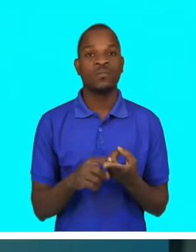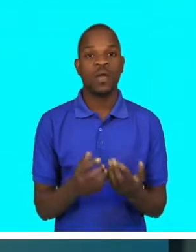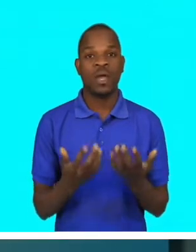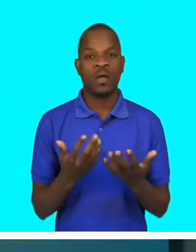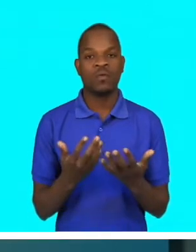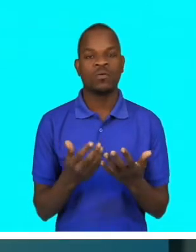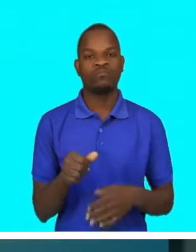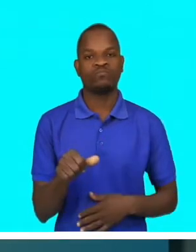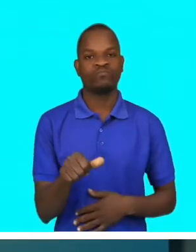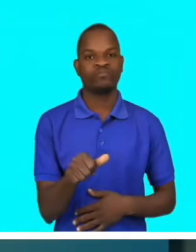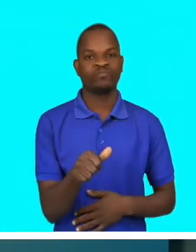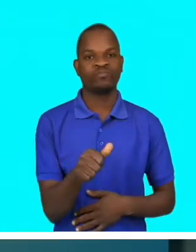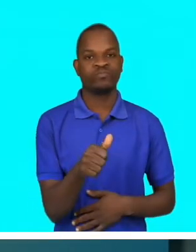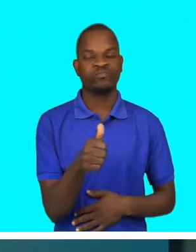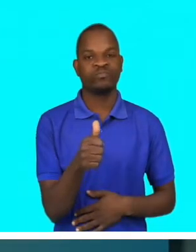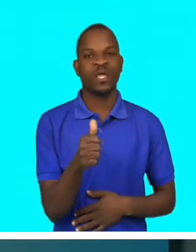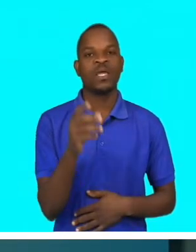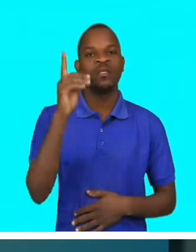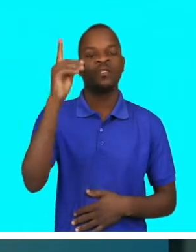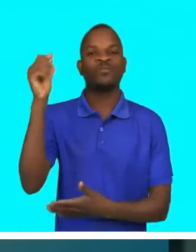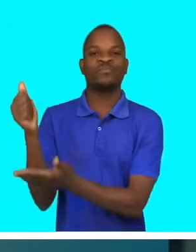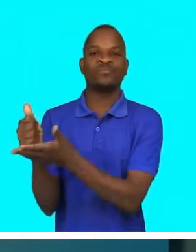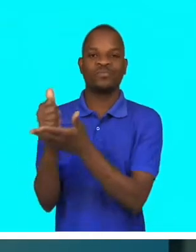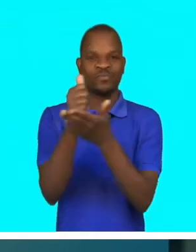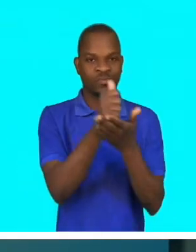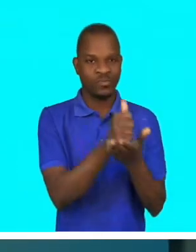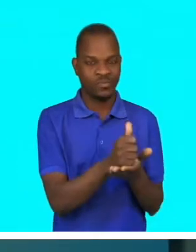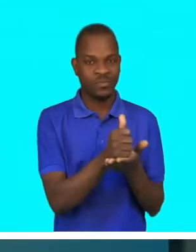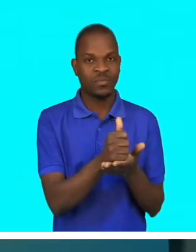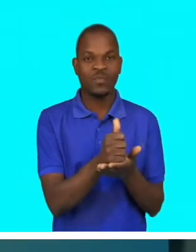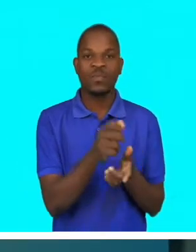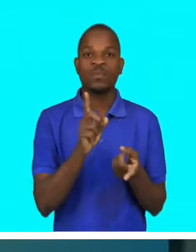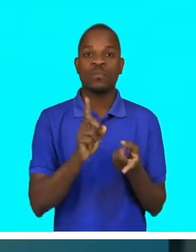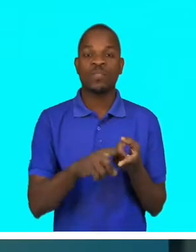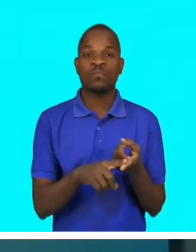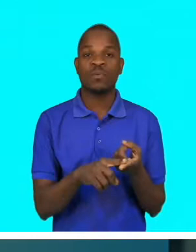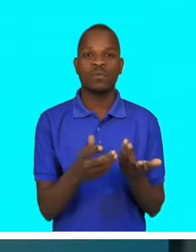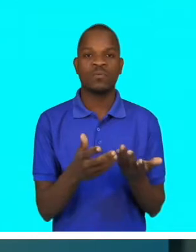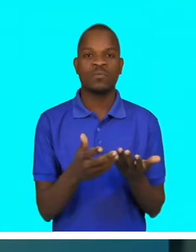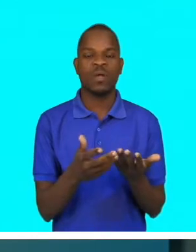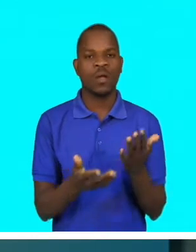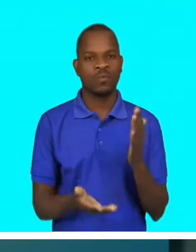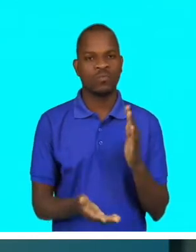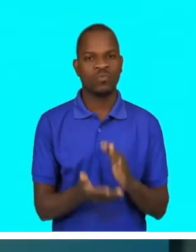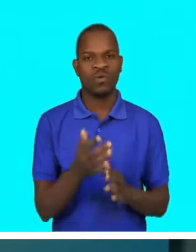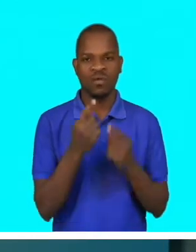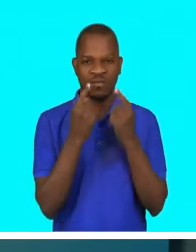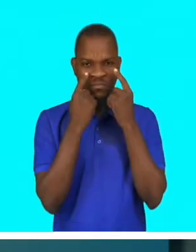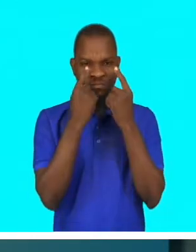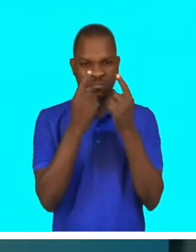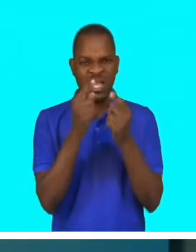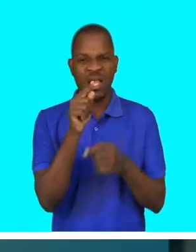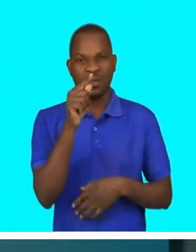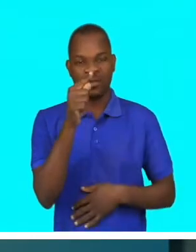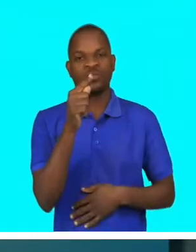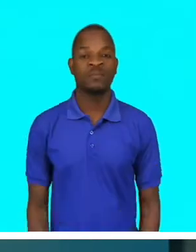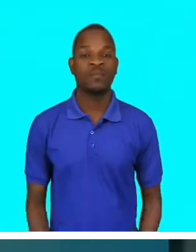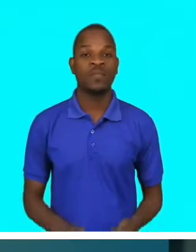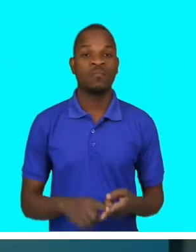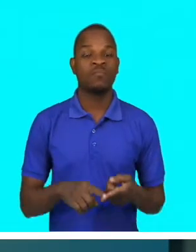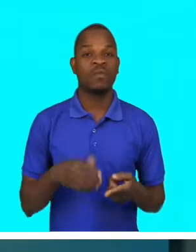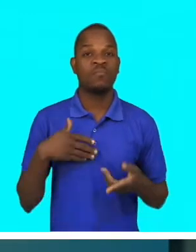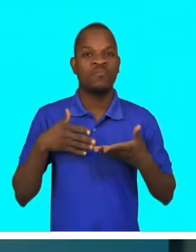agora está a recuperar, graças a Deus, pouco a pouco. Porque ele consegue ver mais longe.